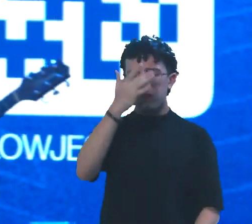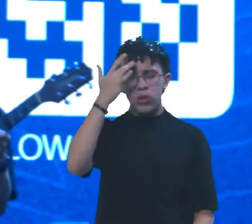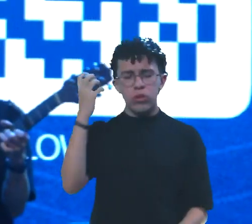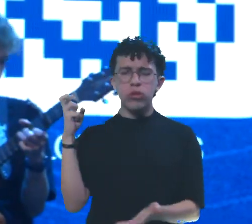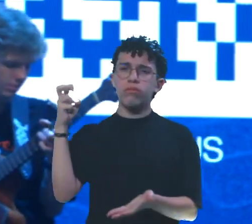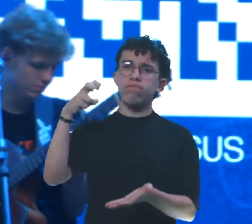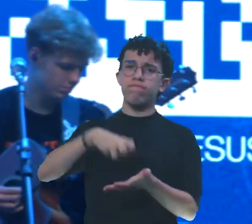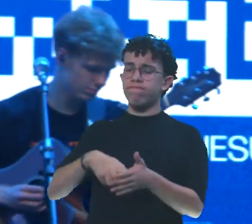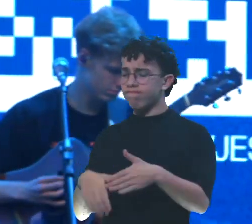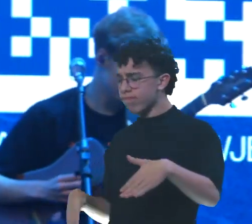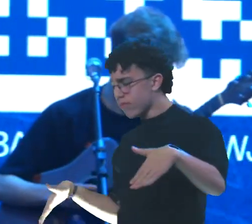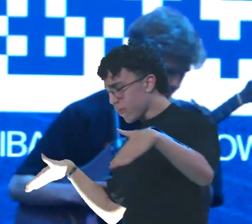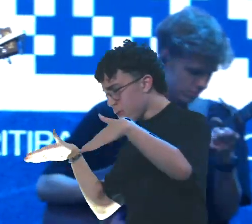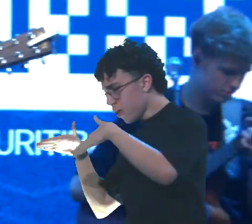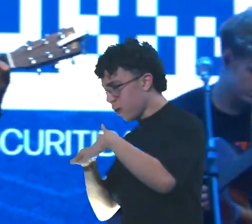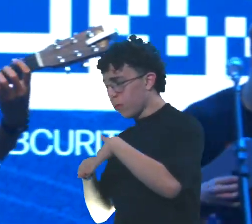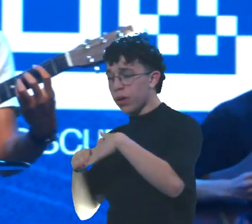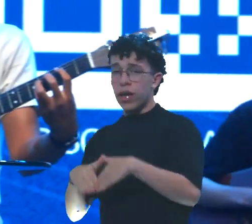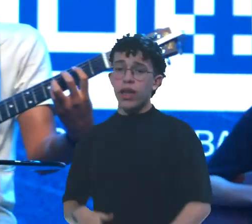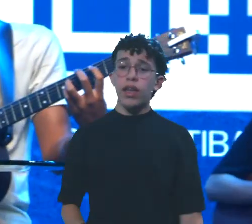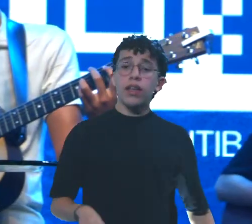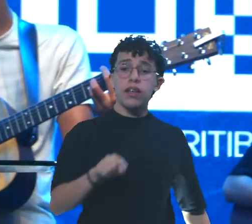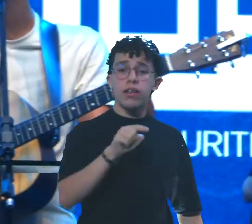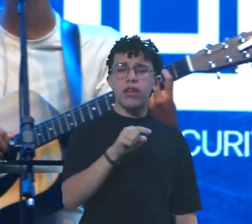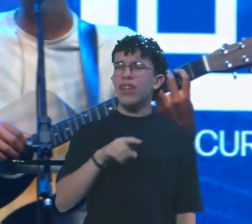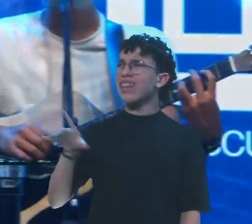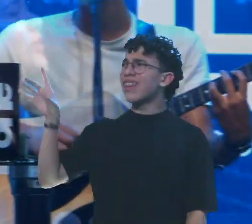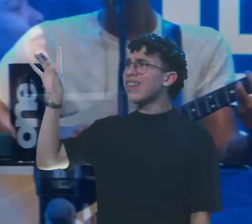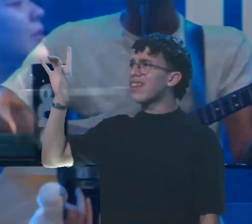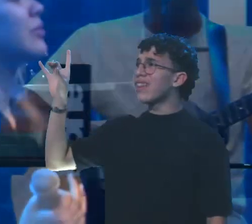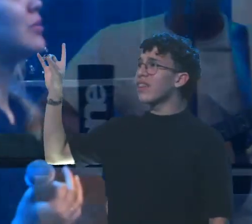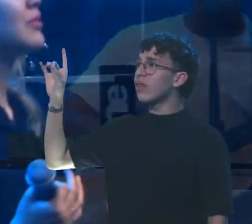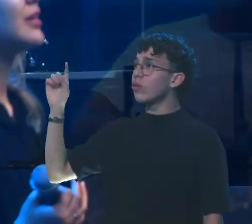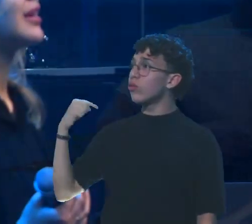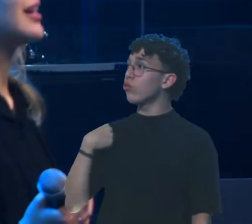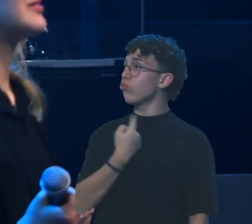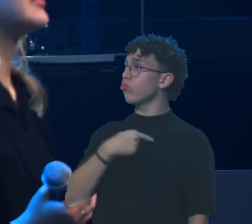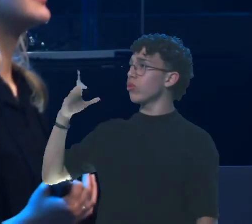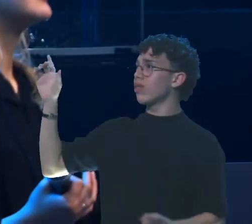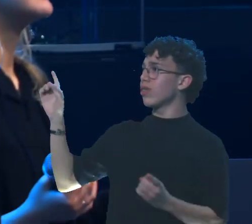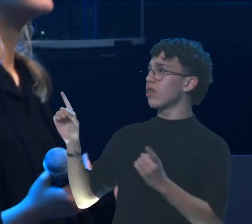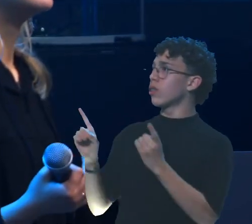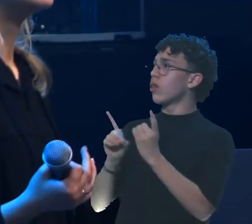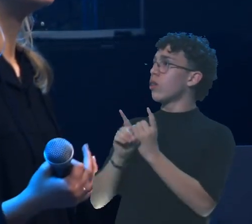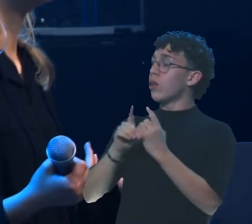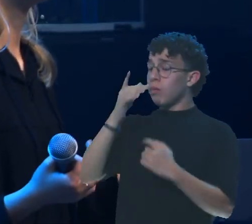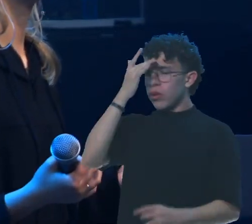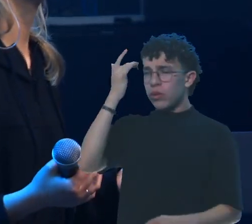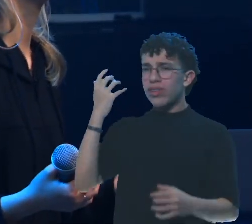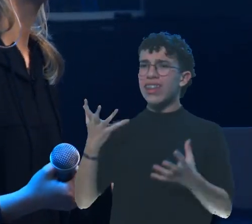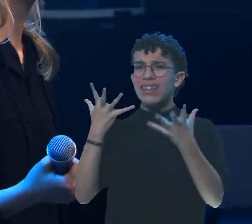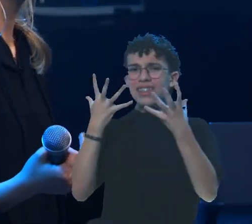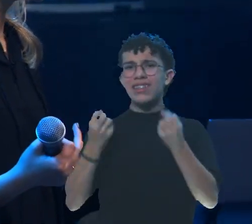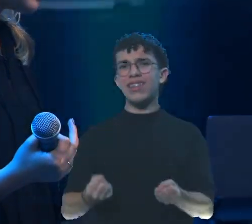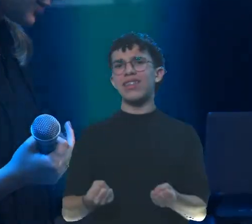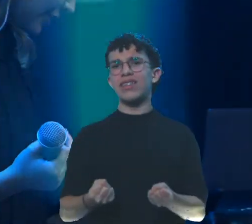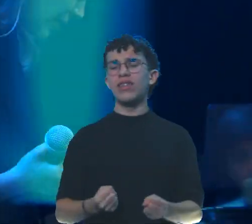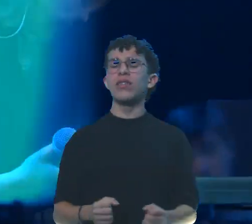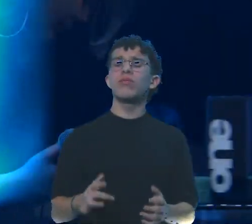aqui, para que cada vez mais o Senhor encontre em nós aqueles que querem ser amigos dele.